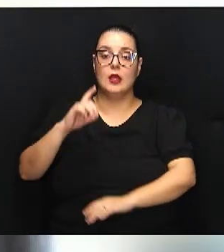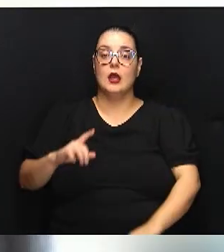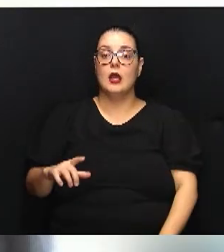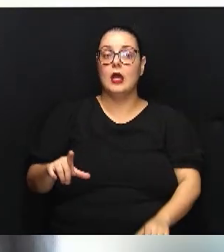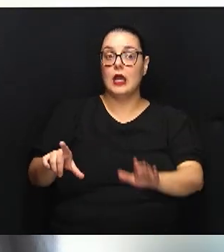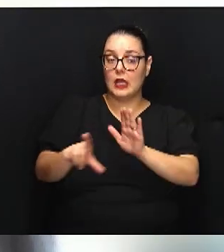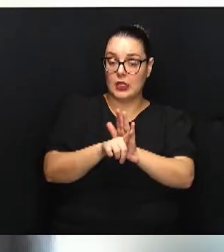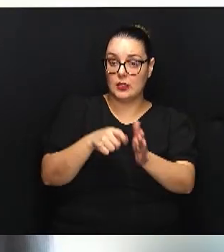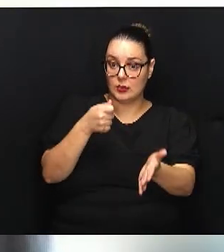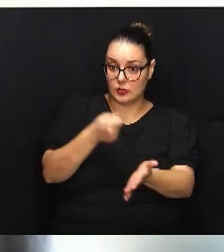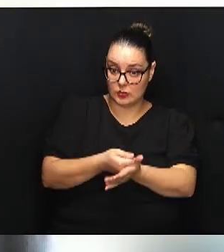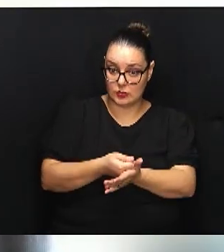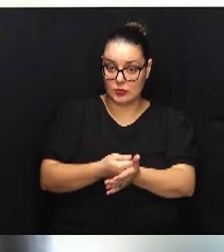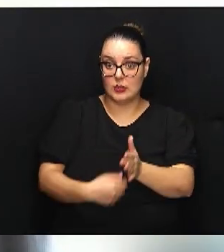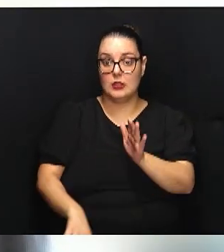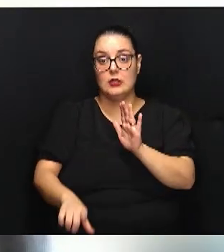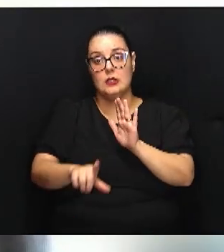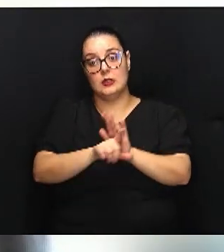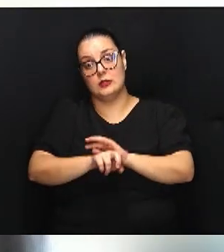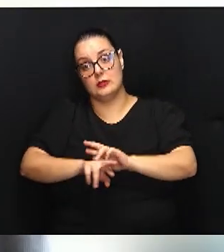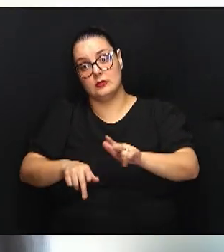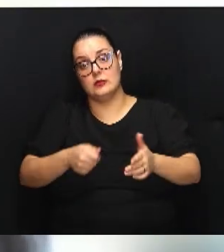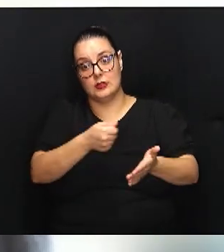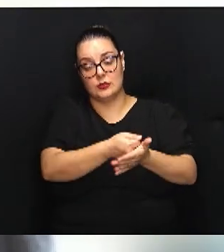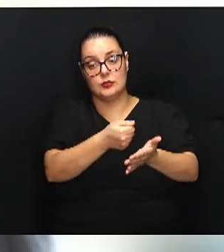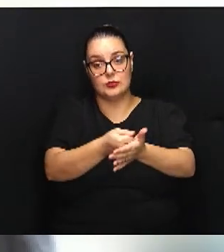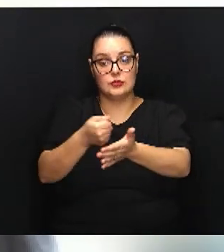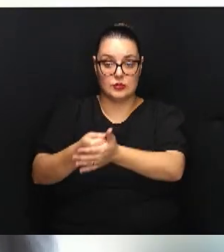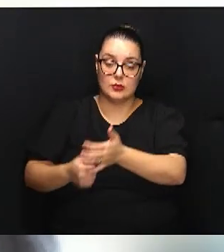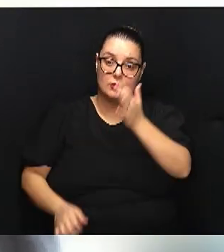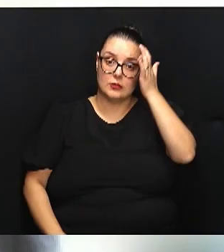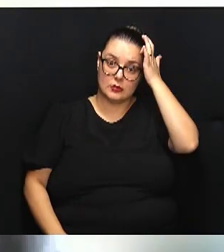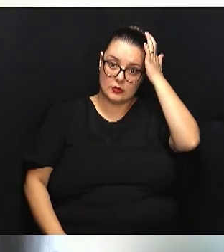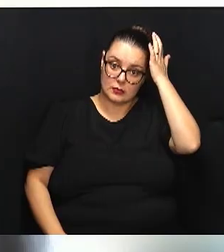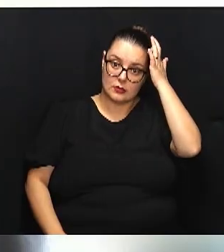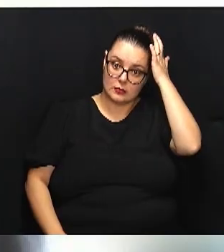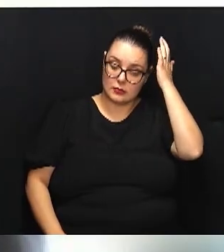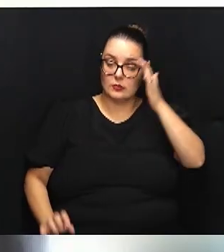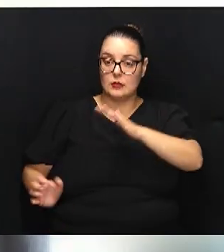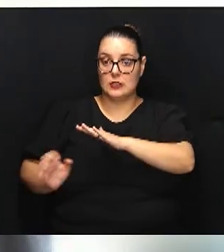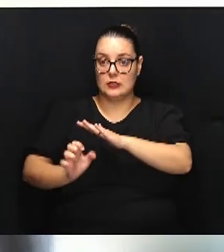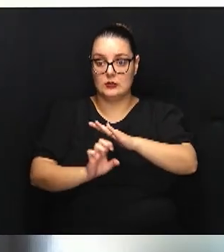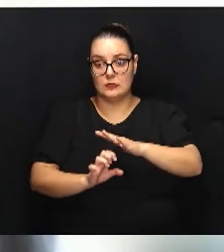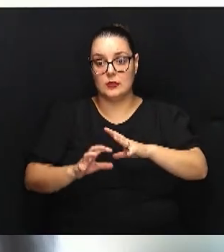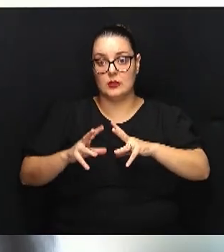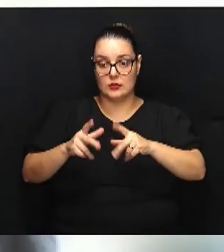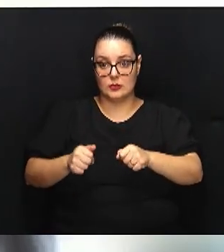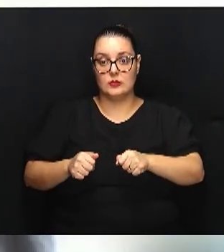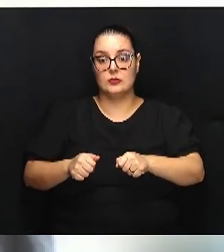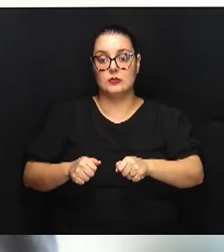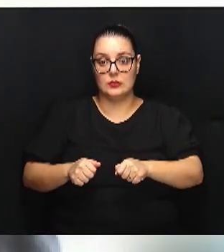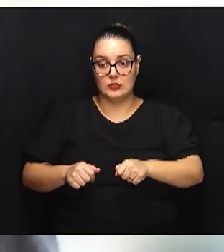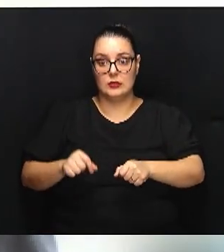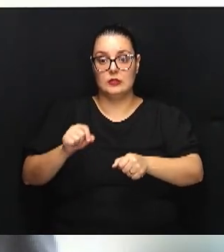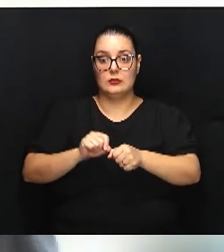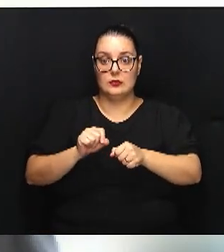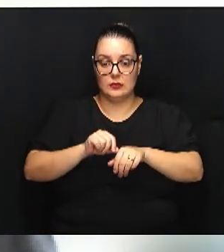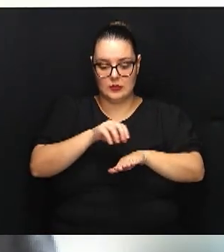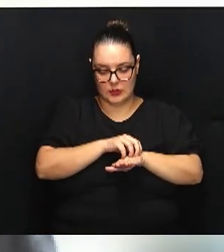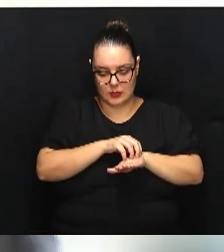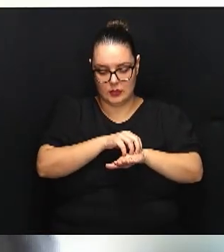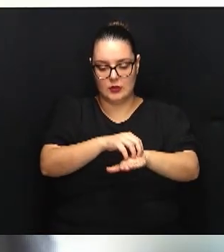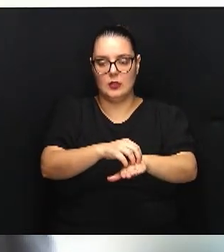A legislação ela é muito firme e ela estabelece uma série de obrigações para as empresas, tanto aqueles que